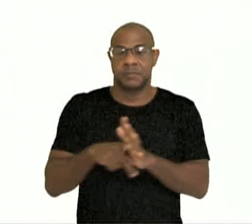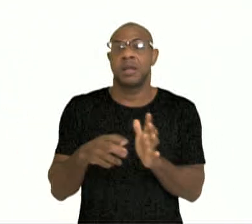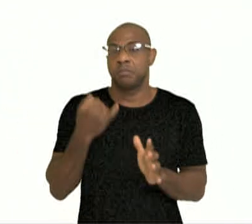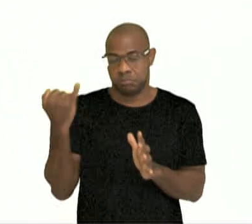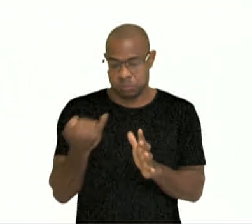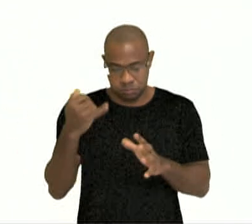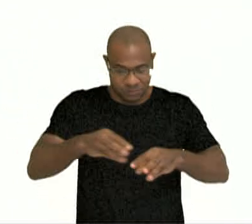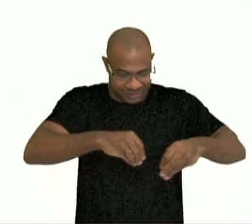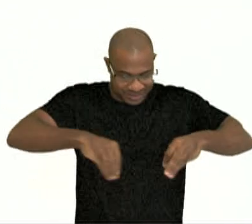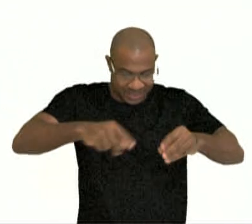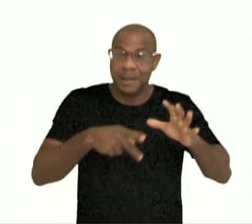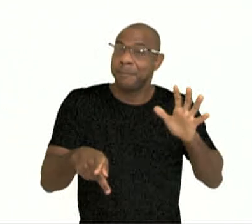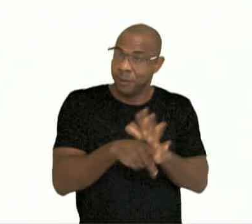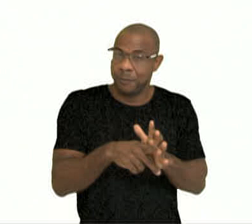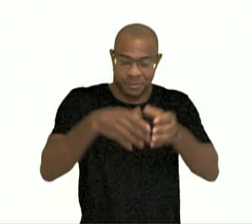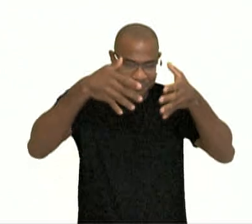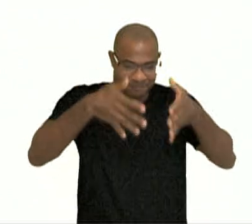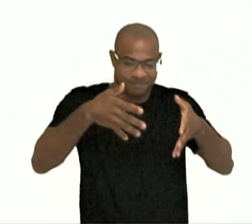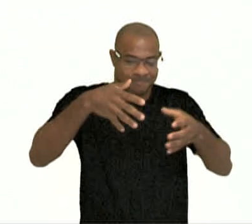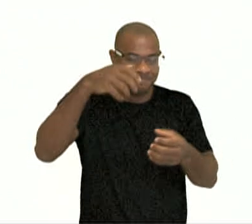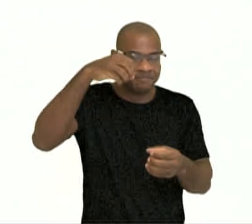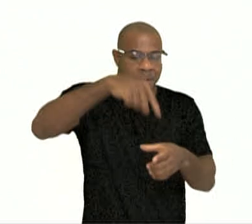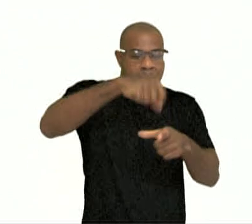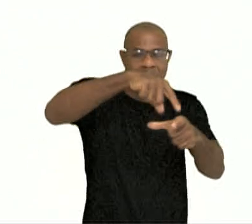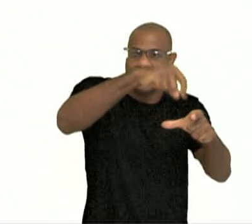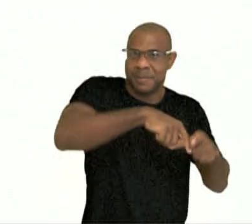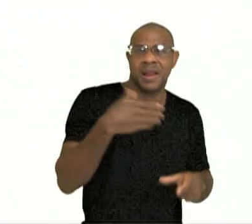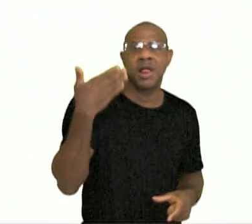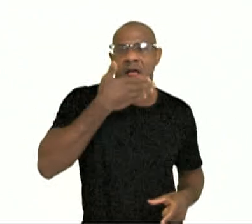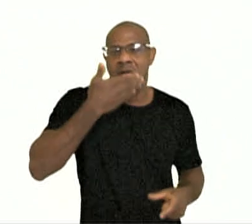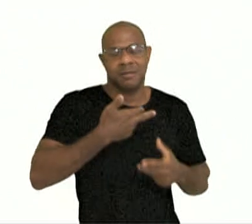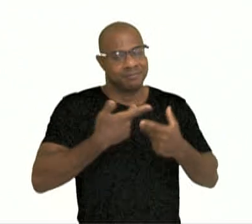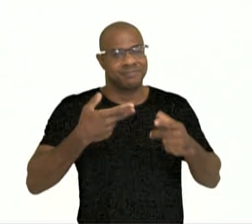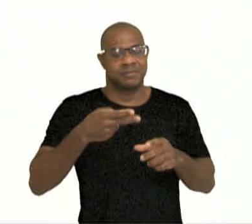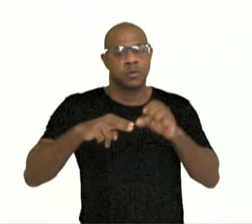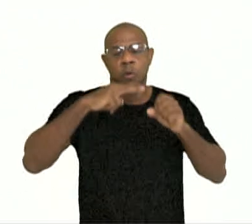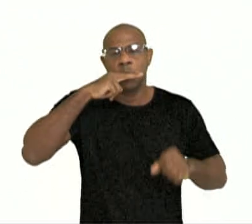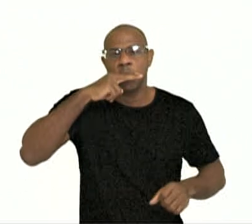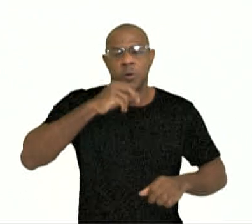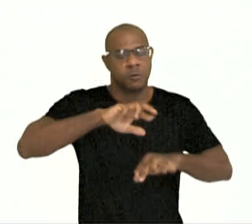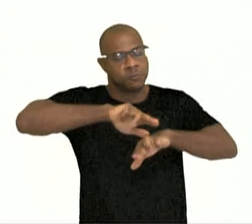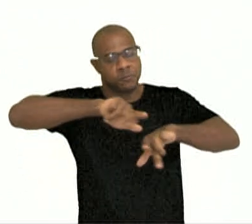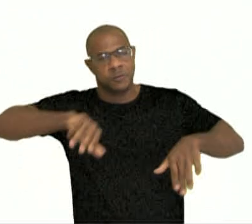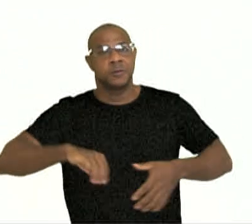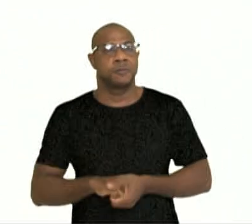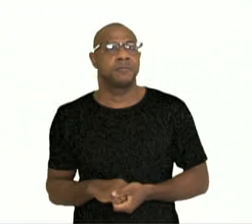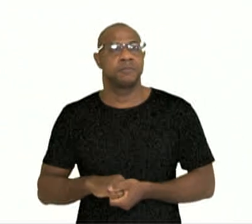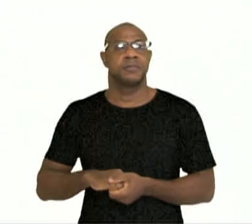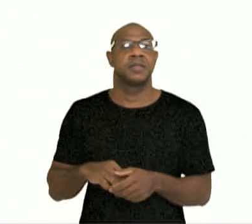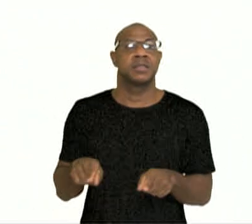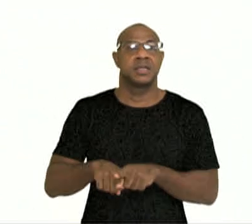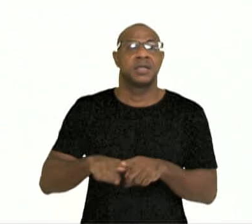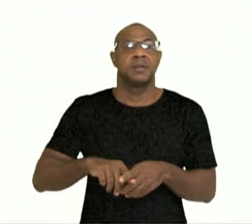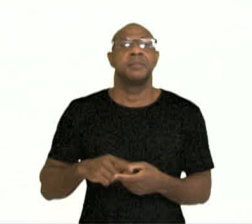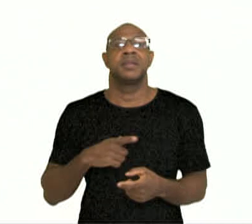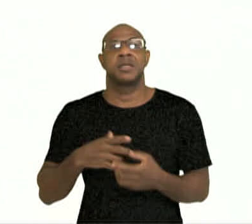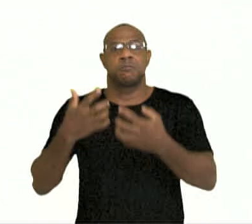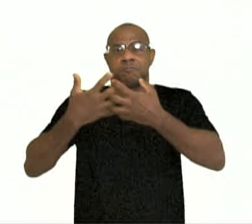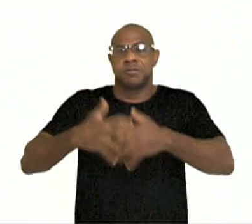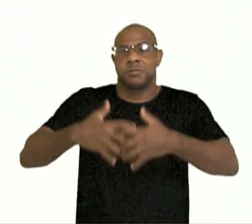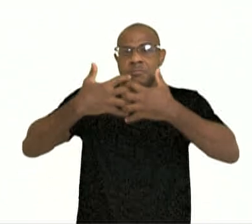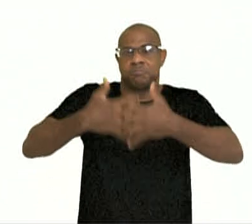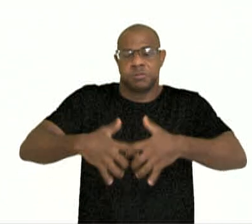eles também se fixaram mais na região litorânea, principalmente do Nordeste. E aí a montagem dos engenhos ali para